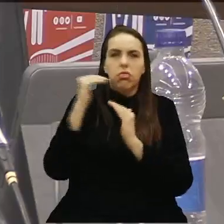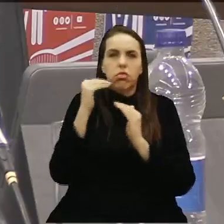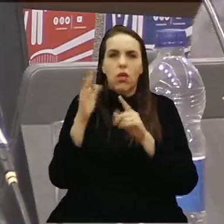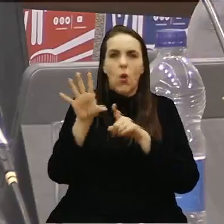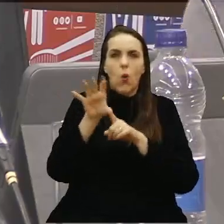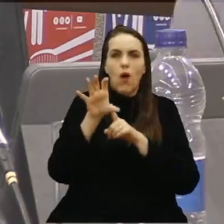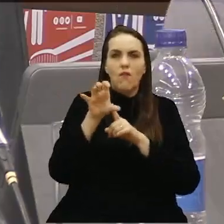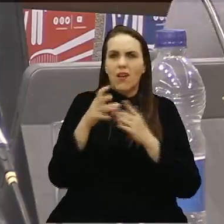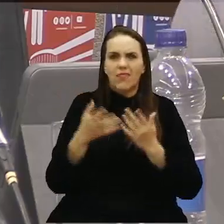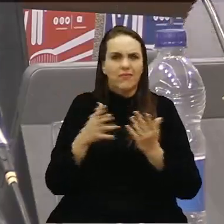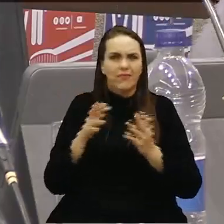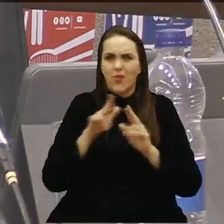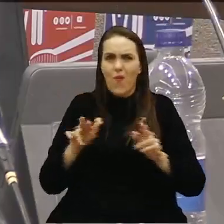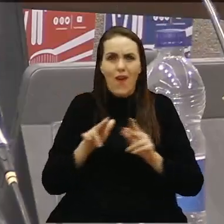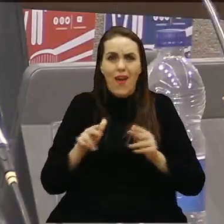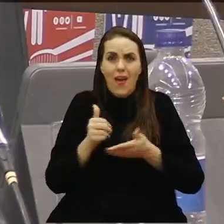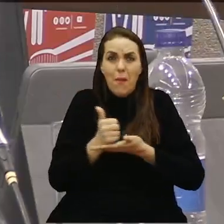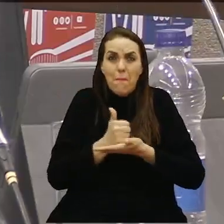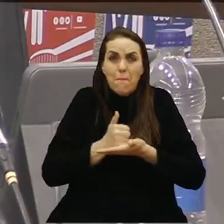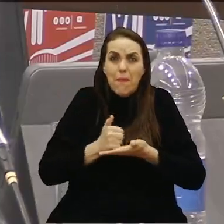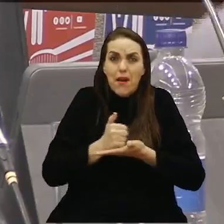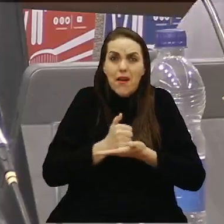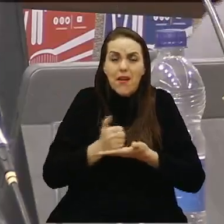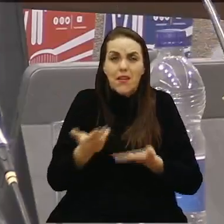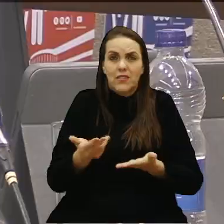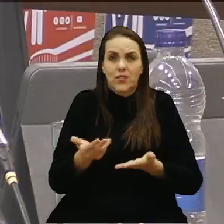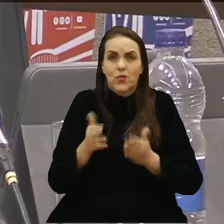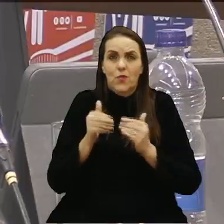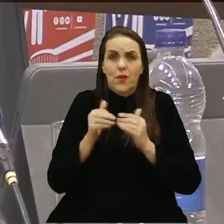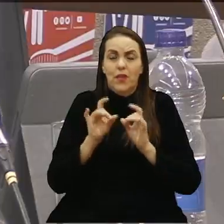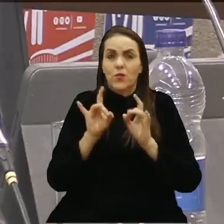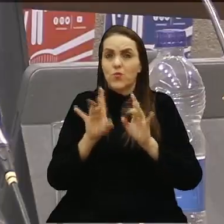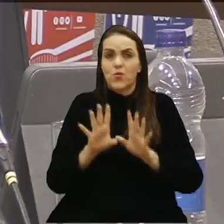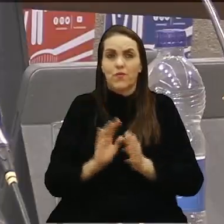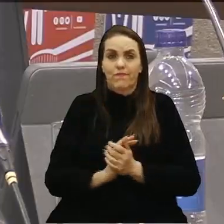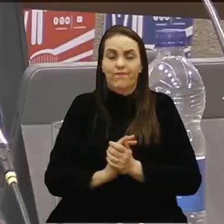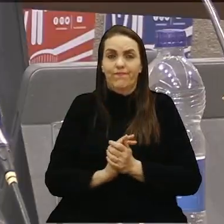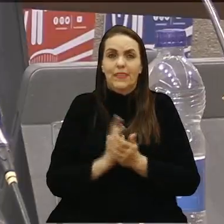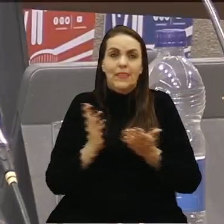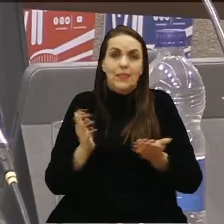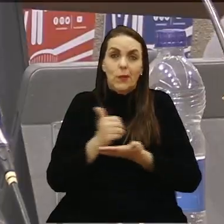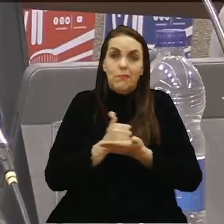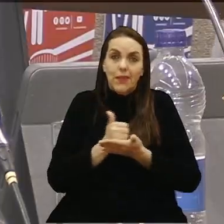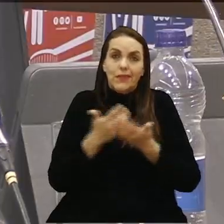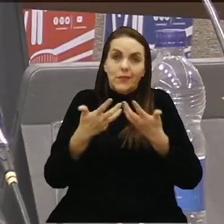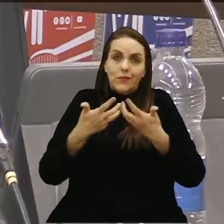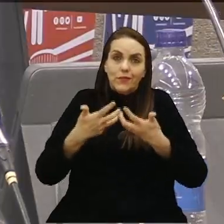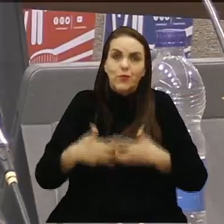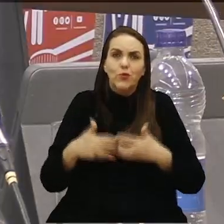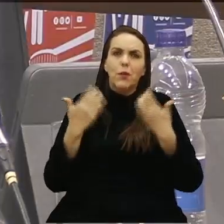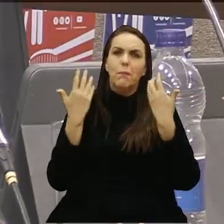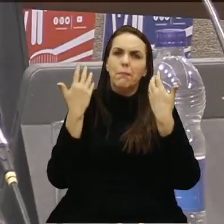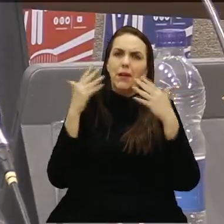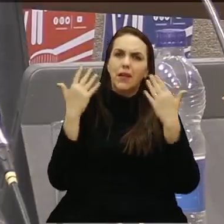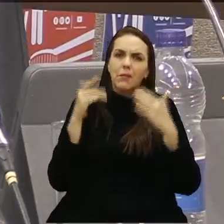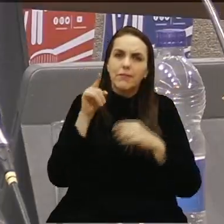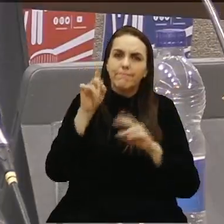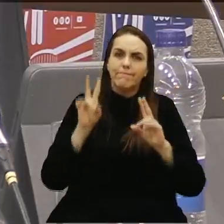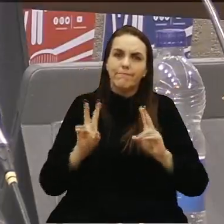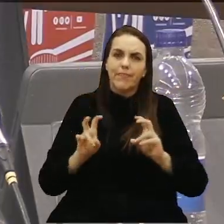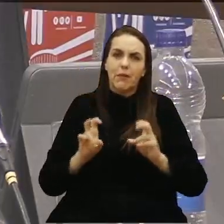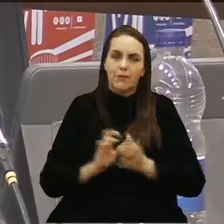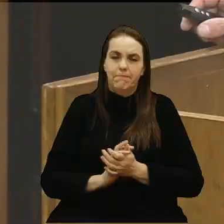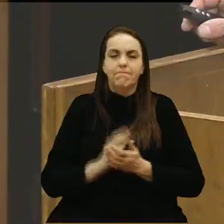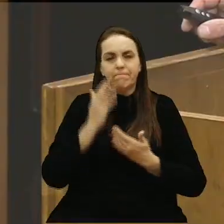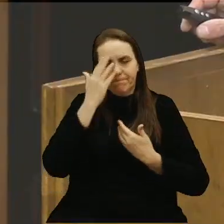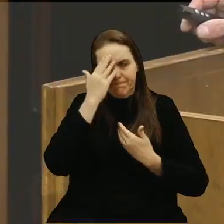pessoas não pedem isso, elas pedem o básico, vereador. Só o básico. Então o básico funciona. Parabéns por ter trazido esse tema. Obrigado,